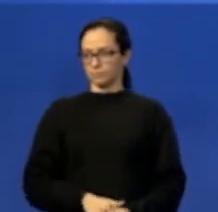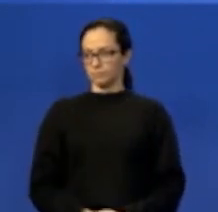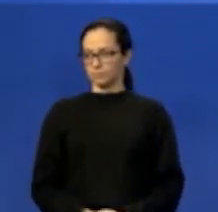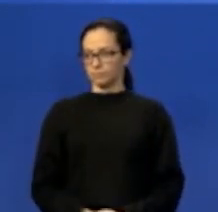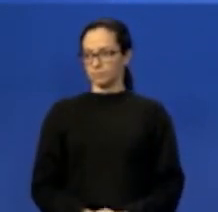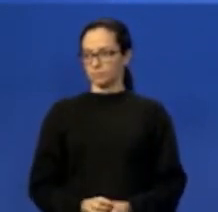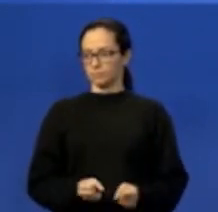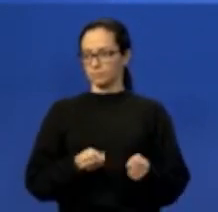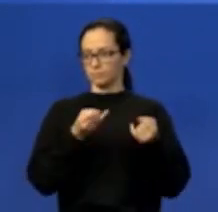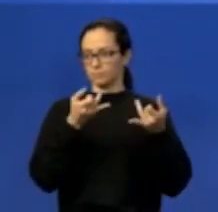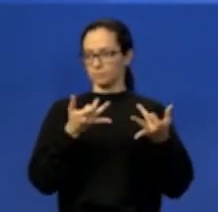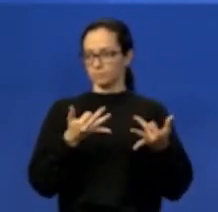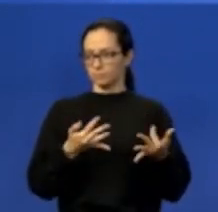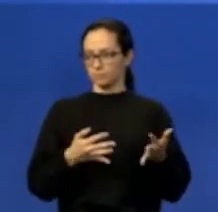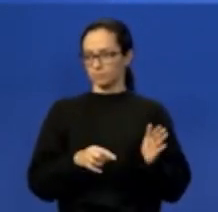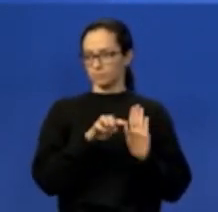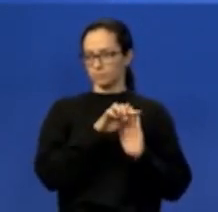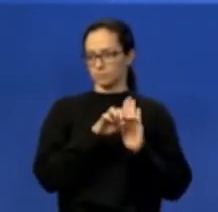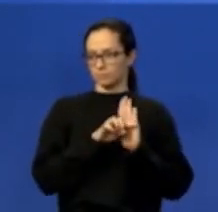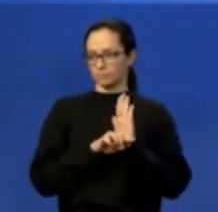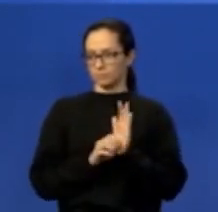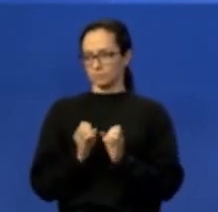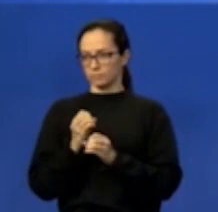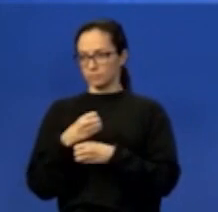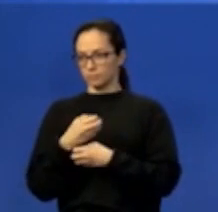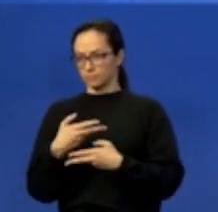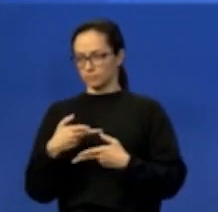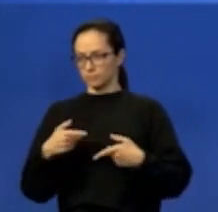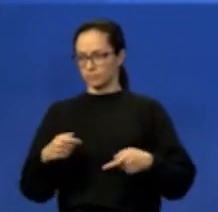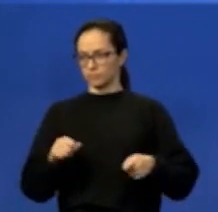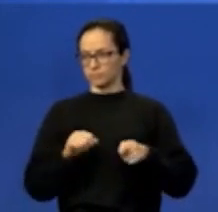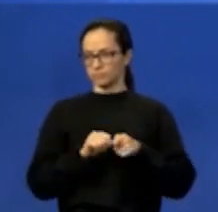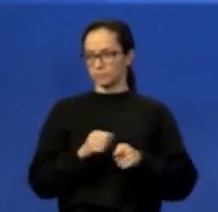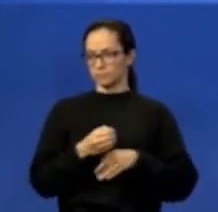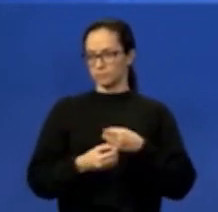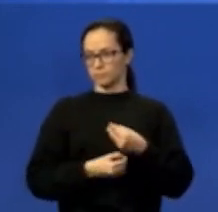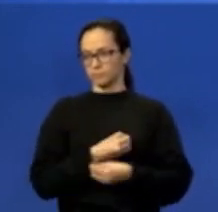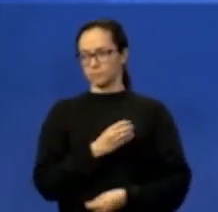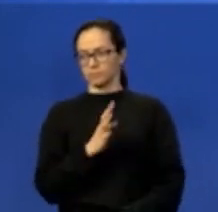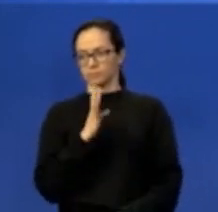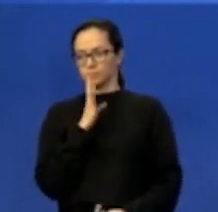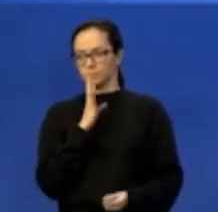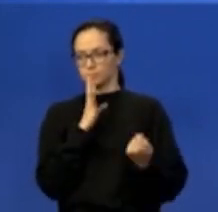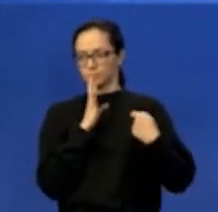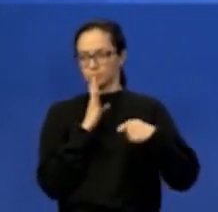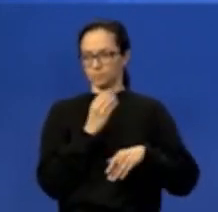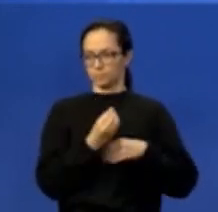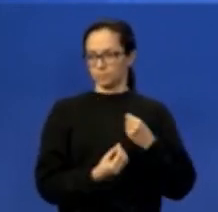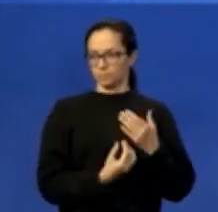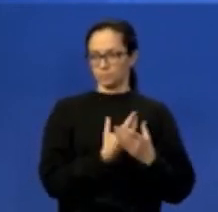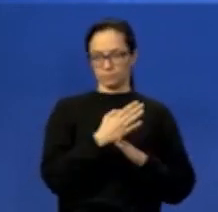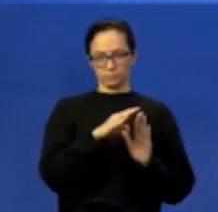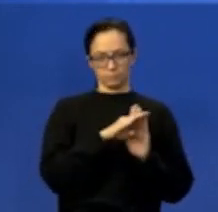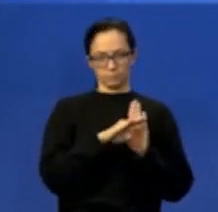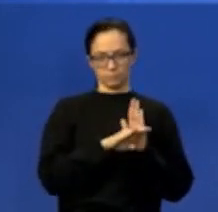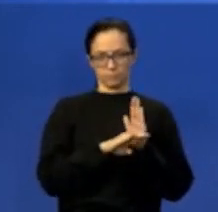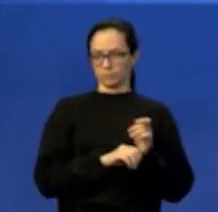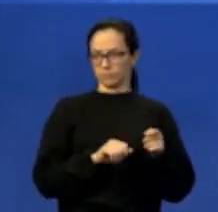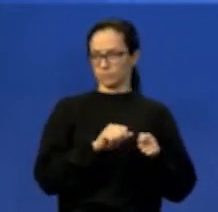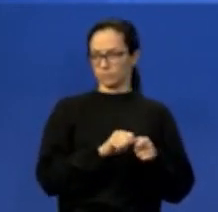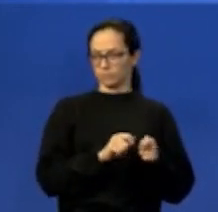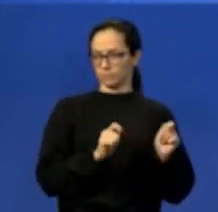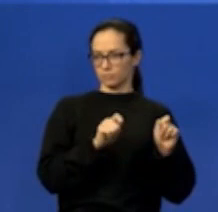vamos abordar os principais exames laboratoriais e vamos conhecer um pouquinho como é que ele é realizado, como